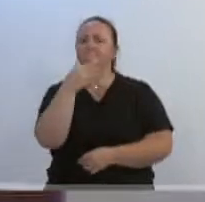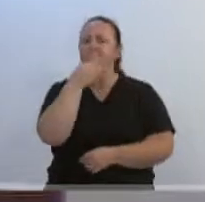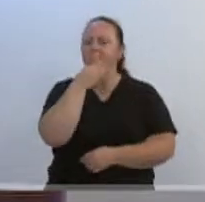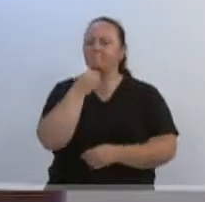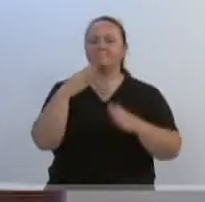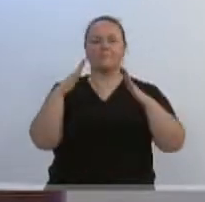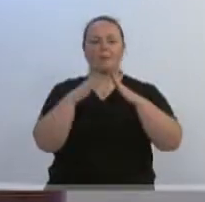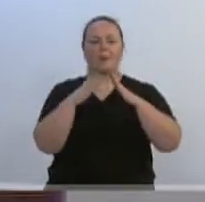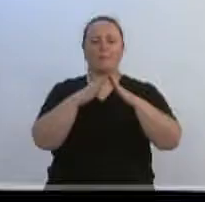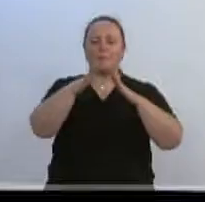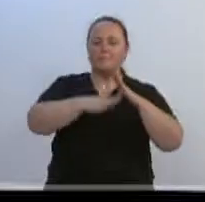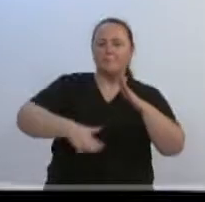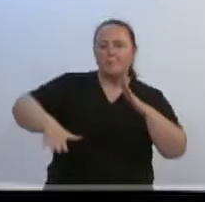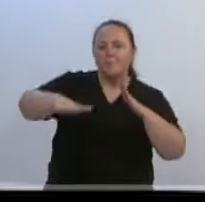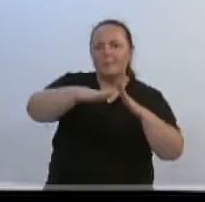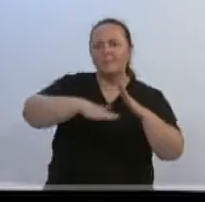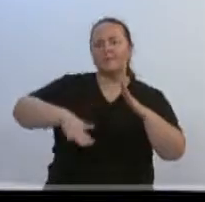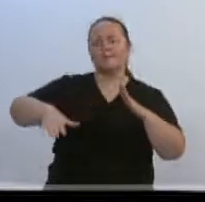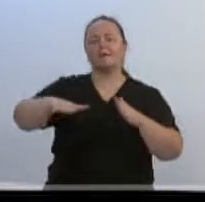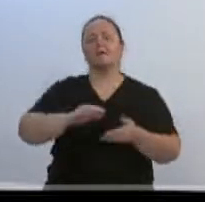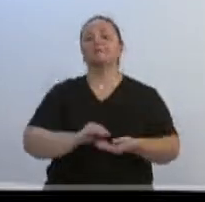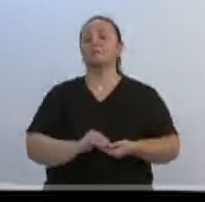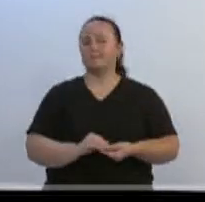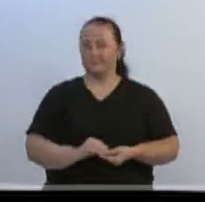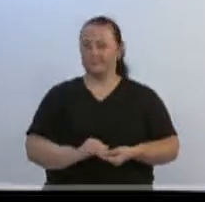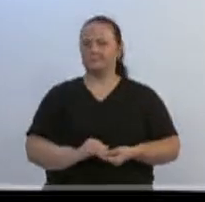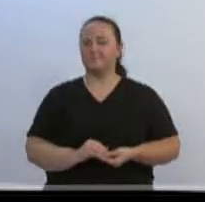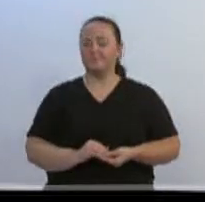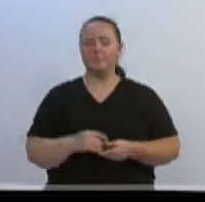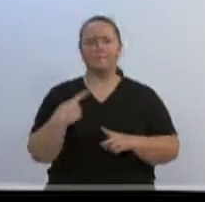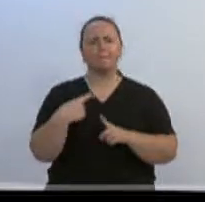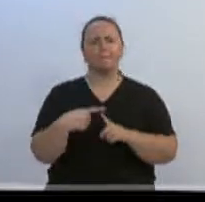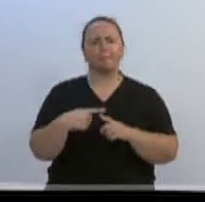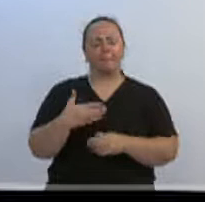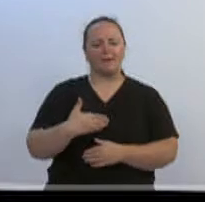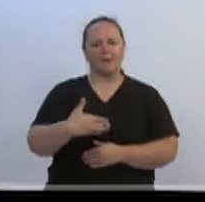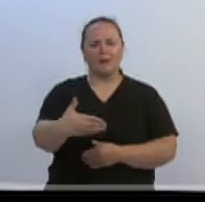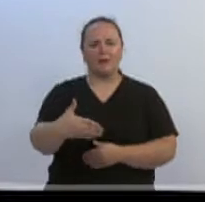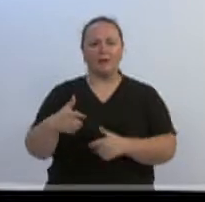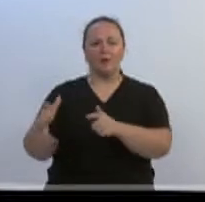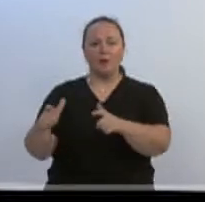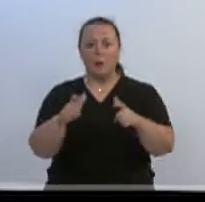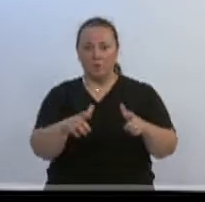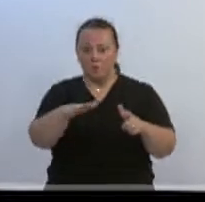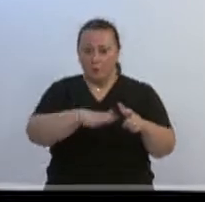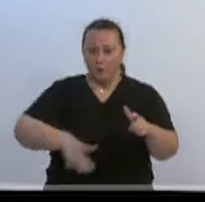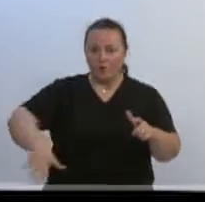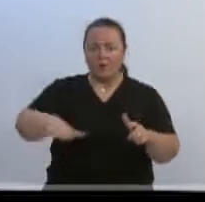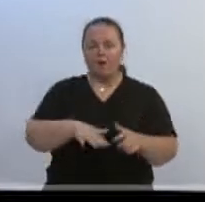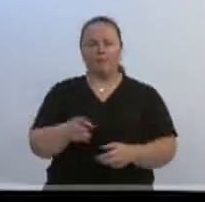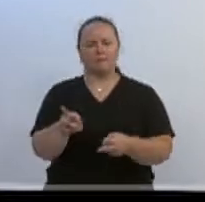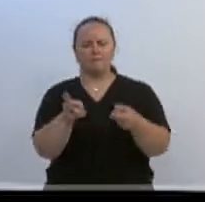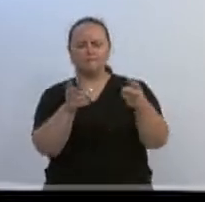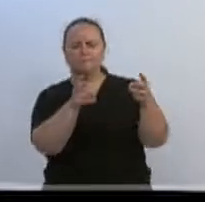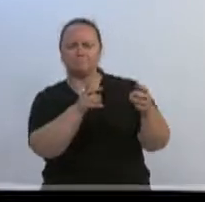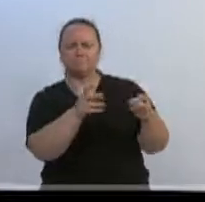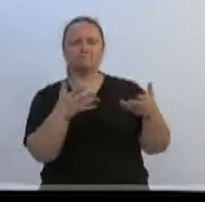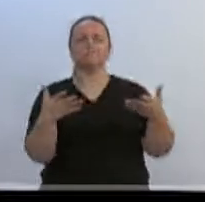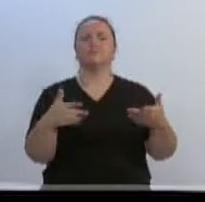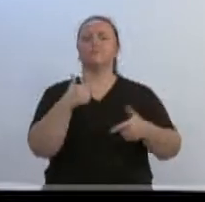e são moradores daquela região onde já se vê a mobilização muito grande por parte daqueles que